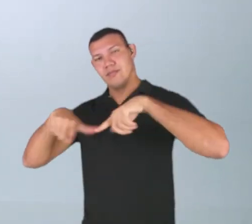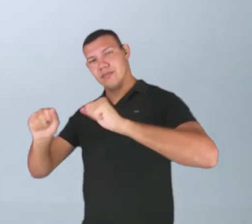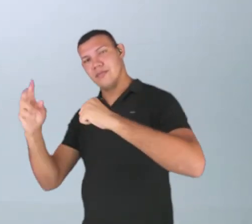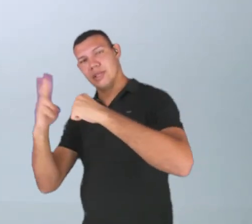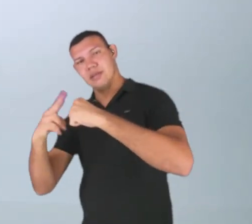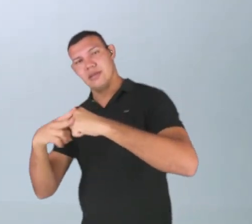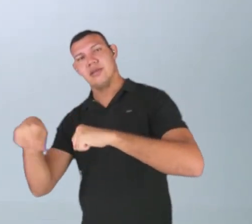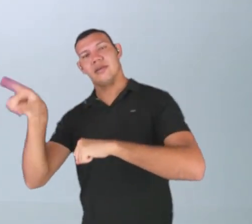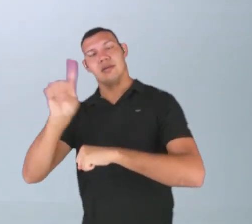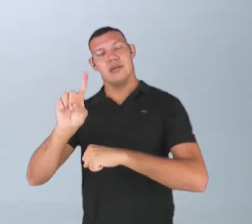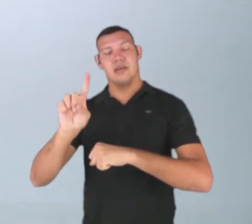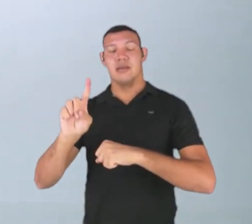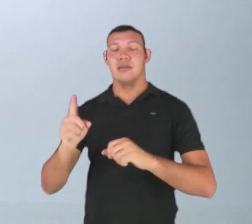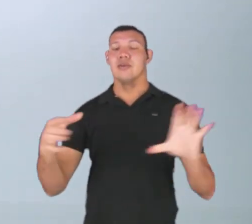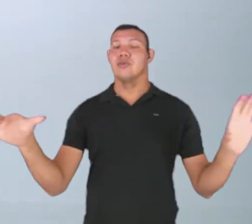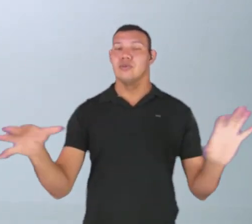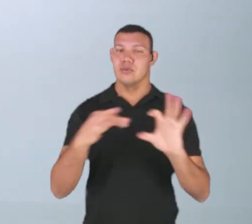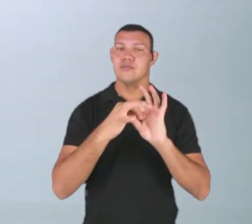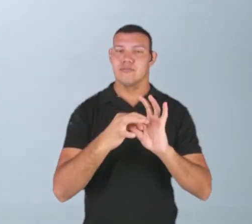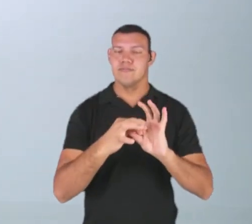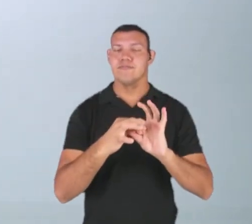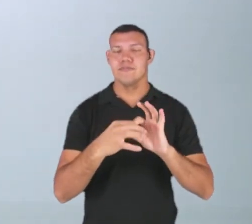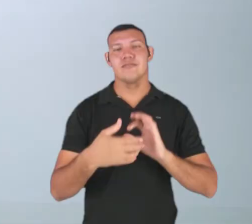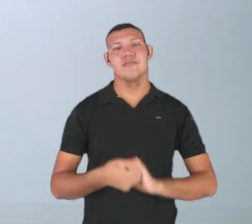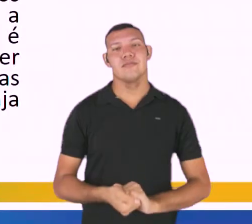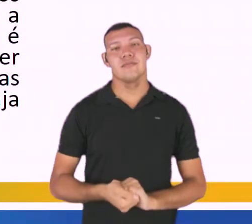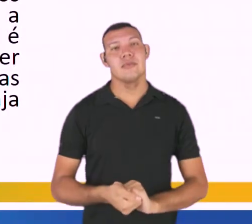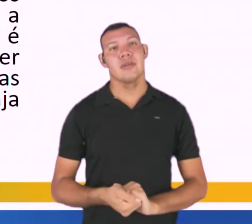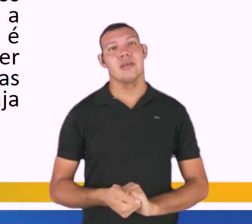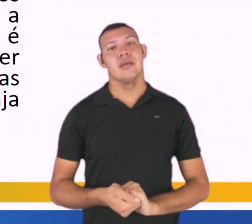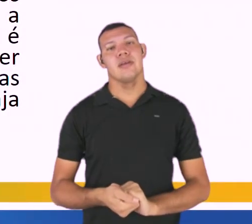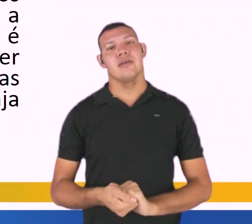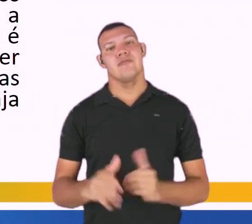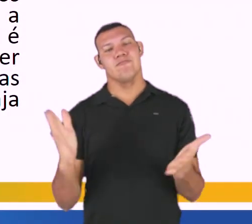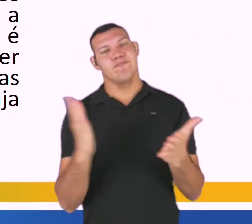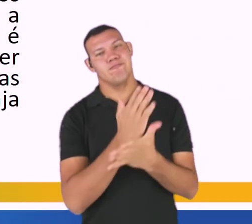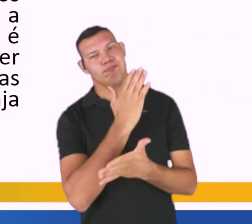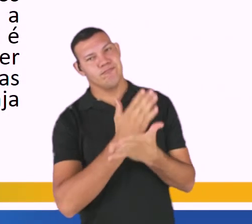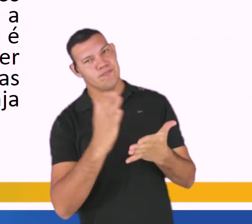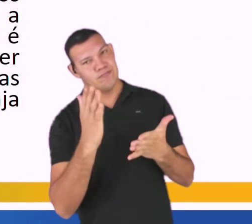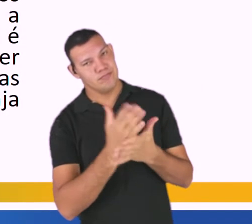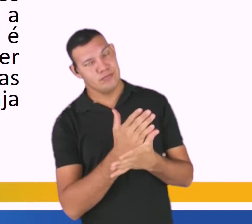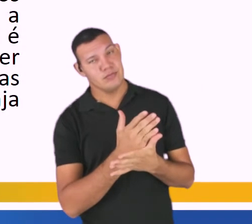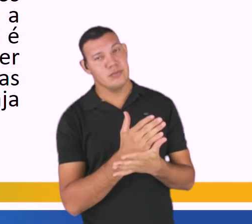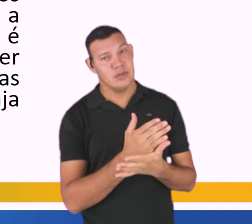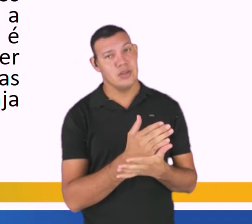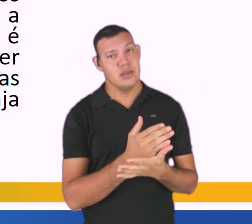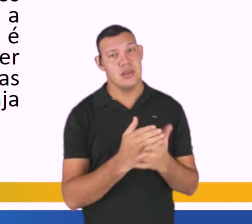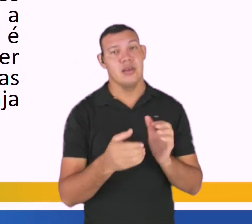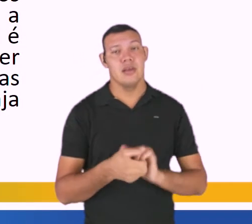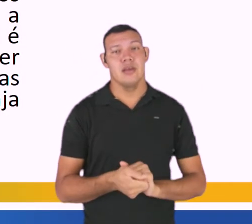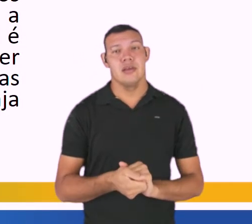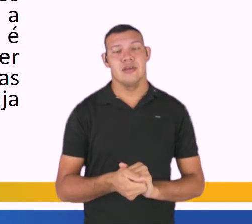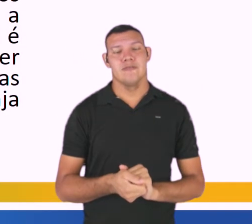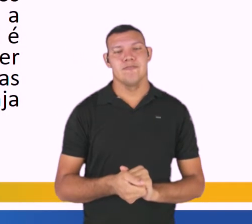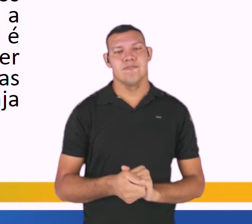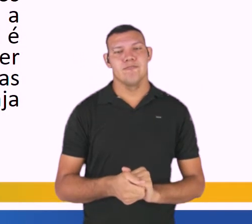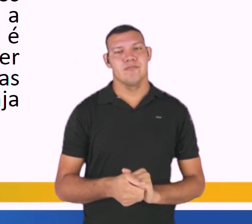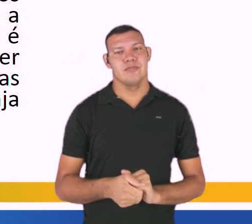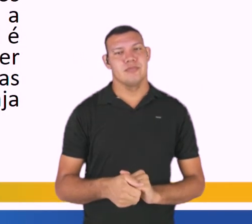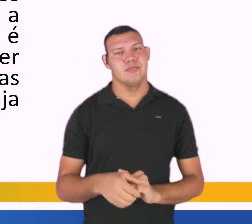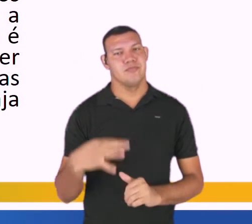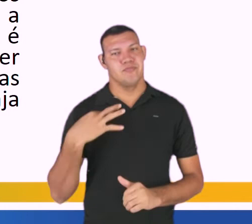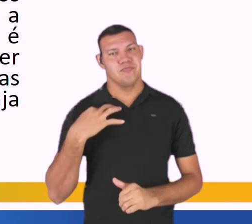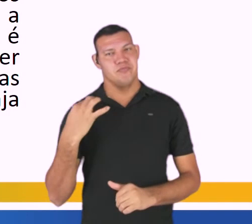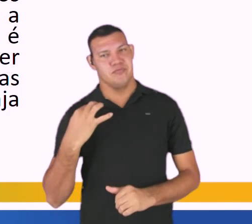junto da linguagem verbal, tá? Então, muitas vezes considerado uma reação involuntária do indivíduo,